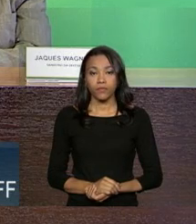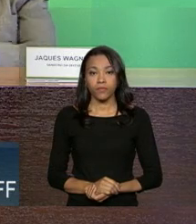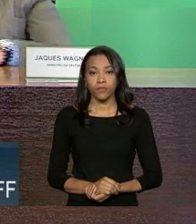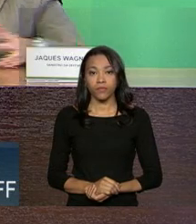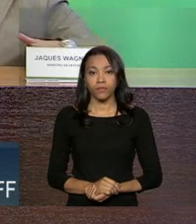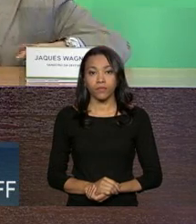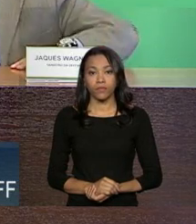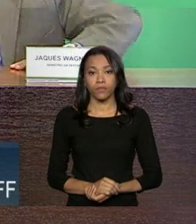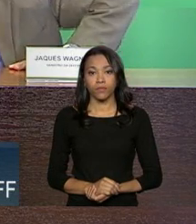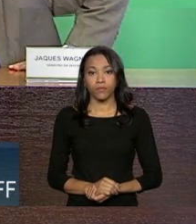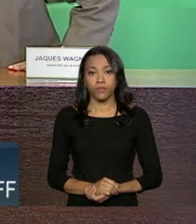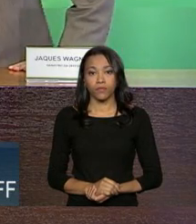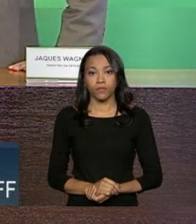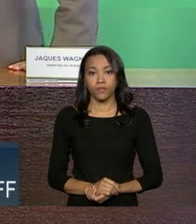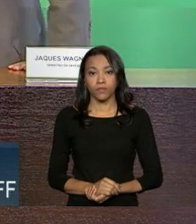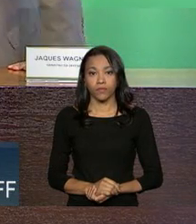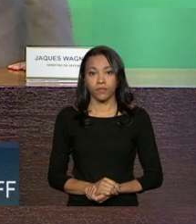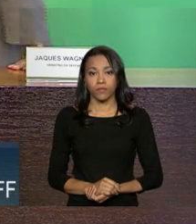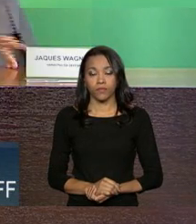Eu vou, ministro.